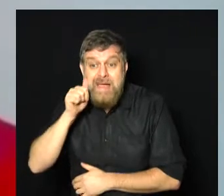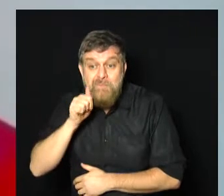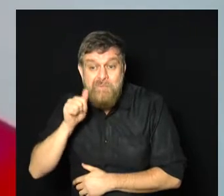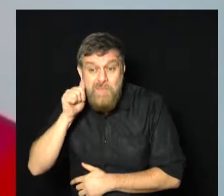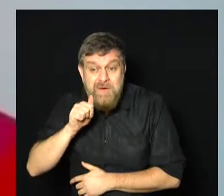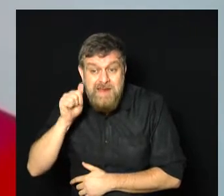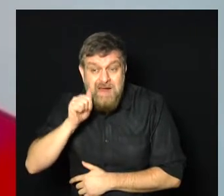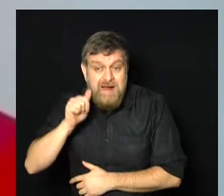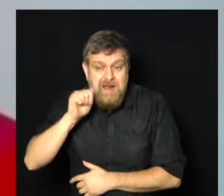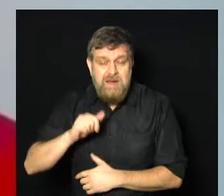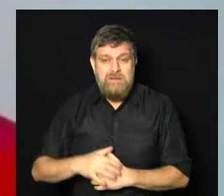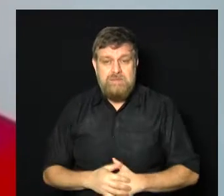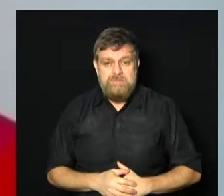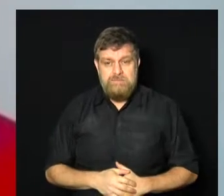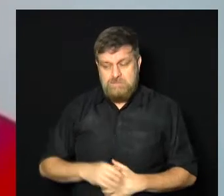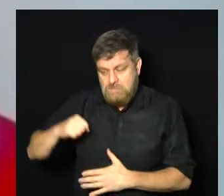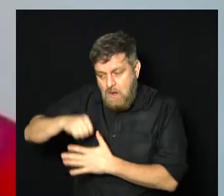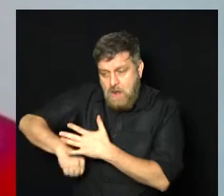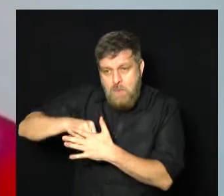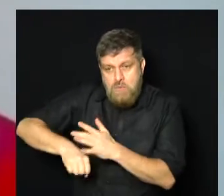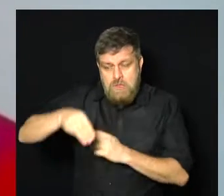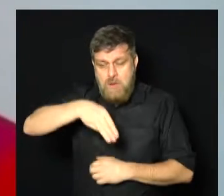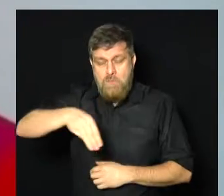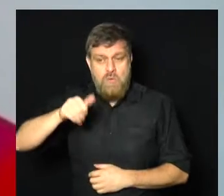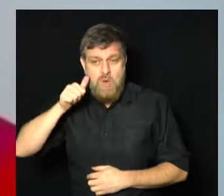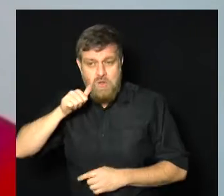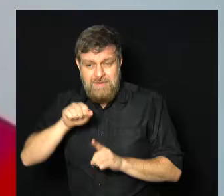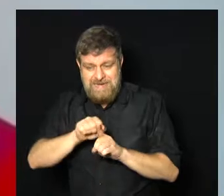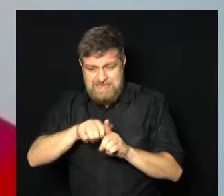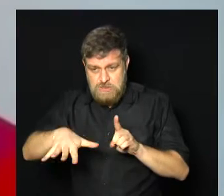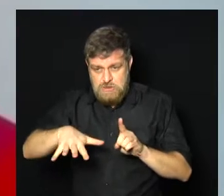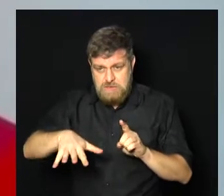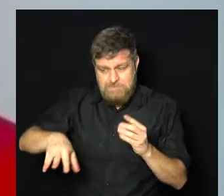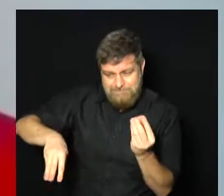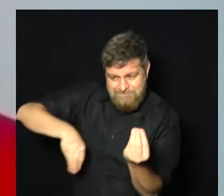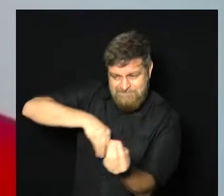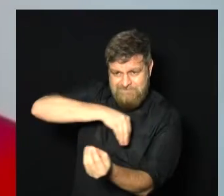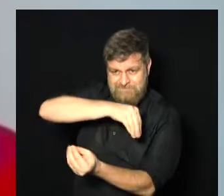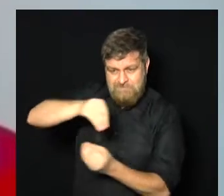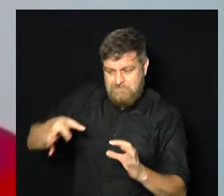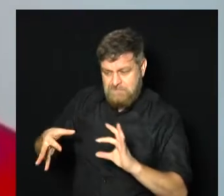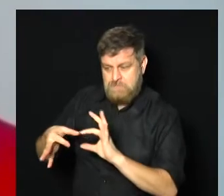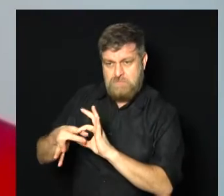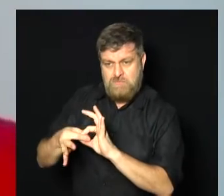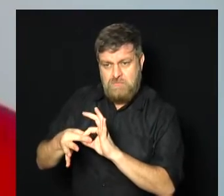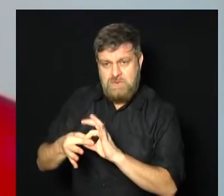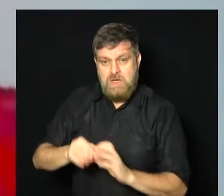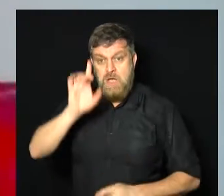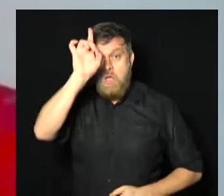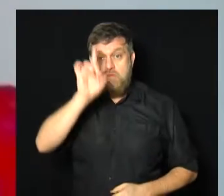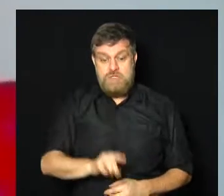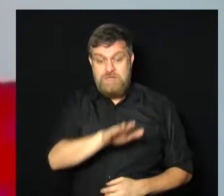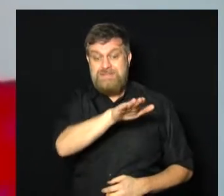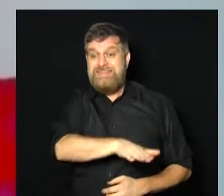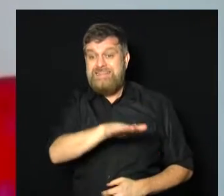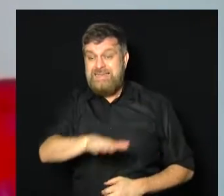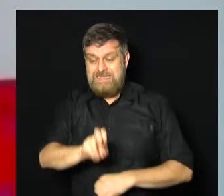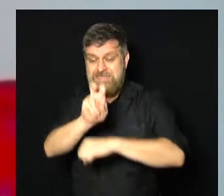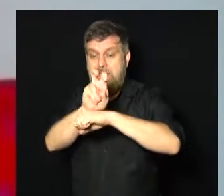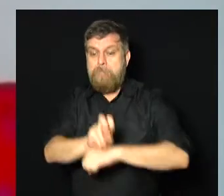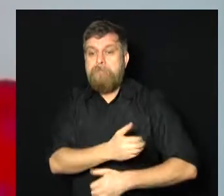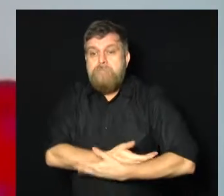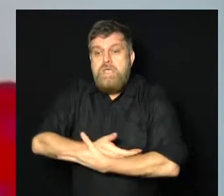mulheres. Então, a luta das monitoras e agentes, ela se mistura com a luta pelo direito da criança à creche e